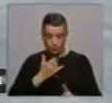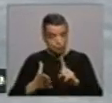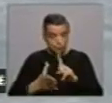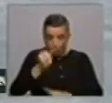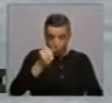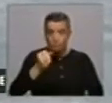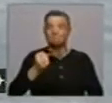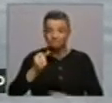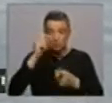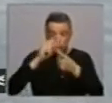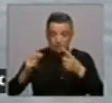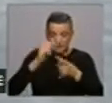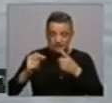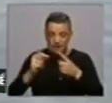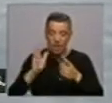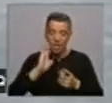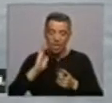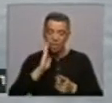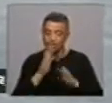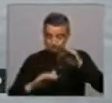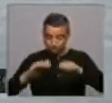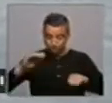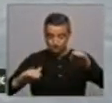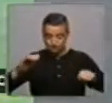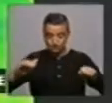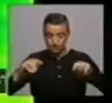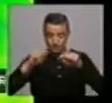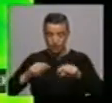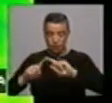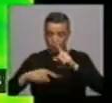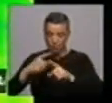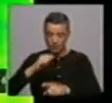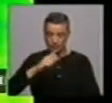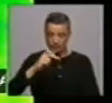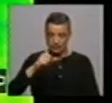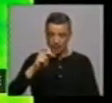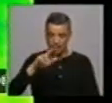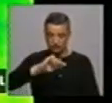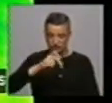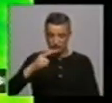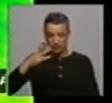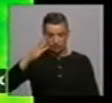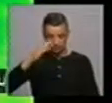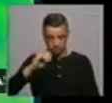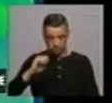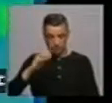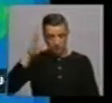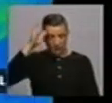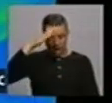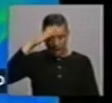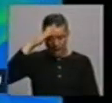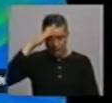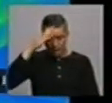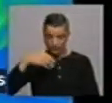precisão estas variações de brilho que revelam, no fundo, outras galáxias, neste caso, que revelam espécies em vias